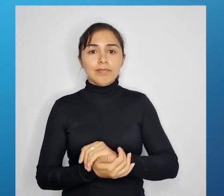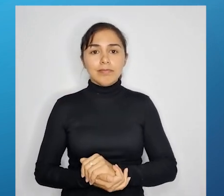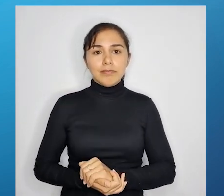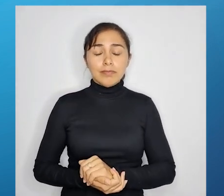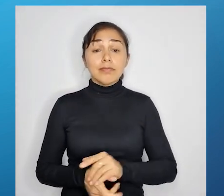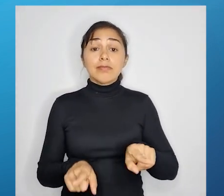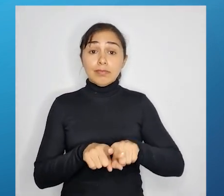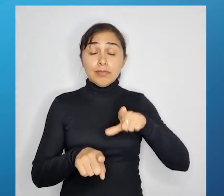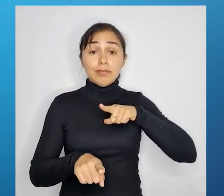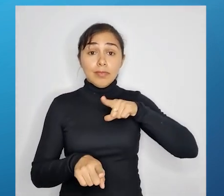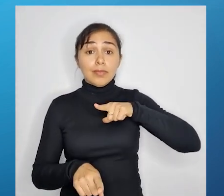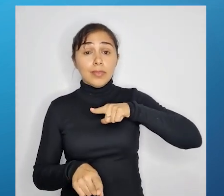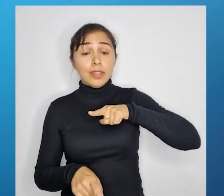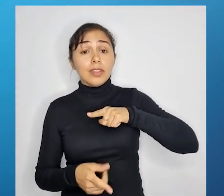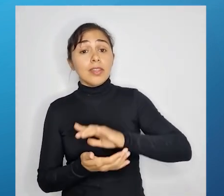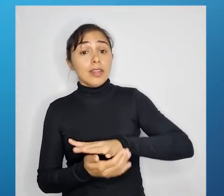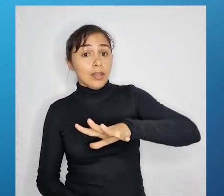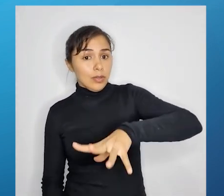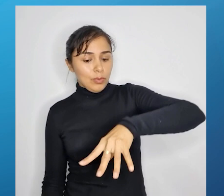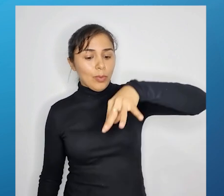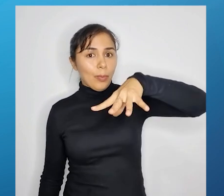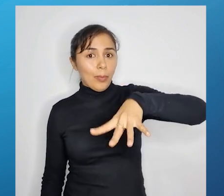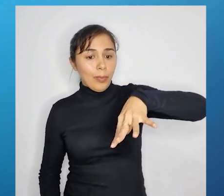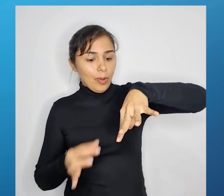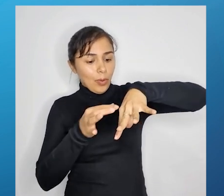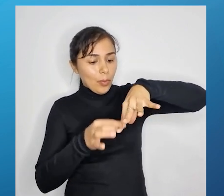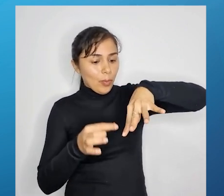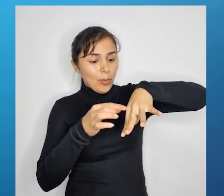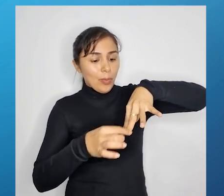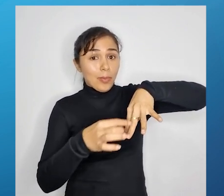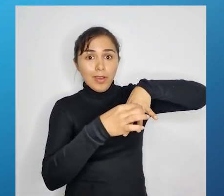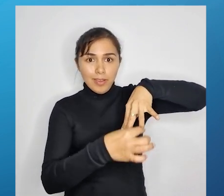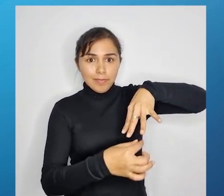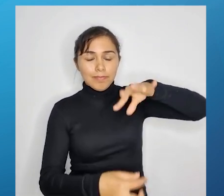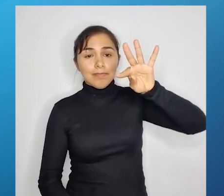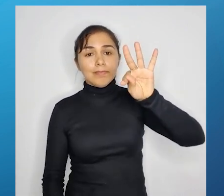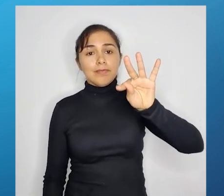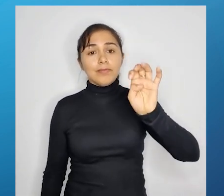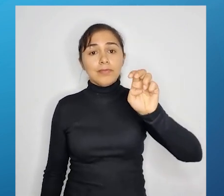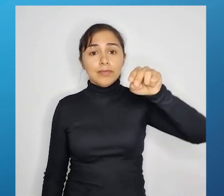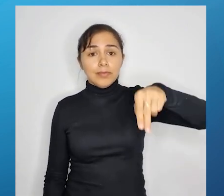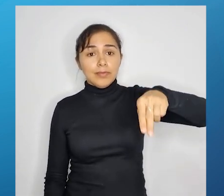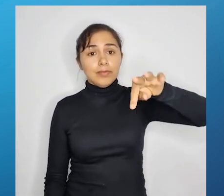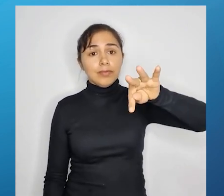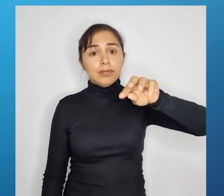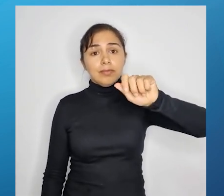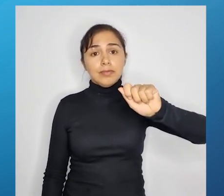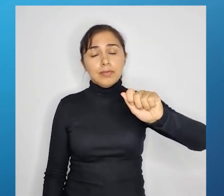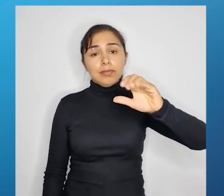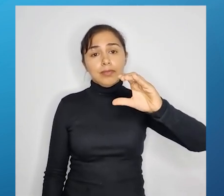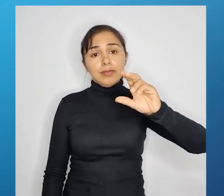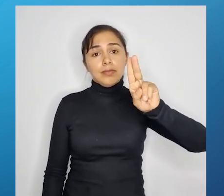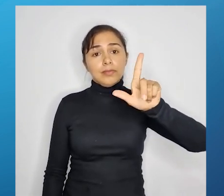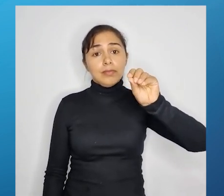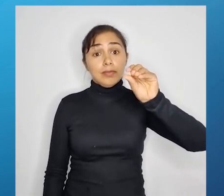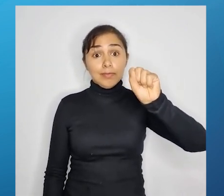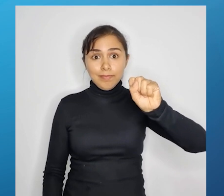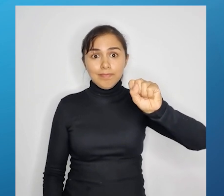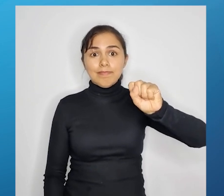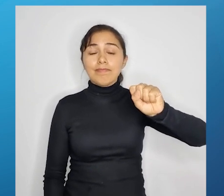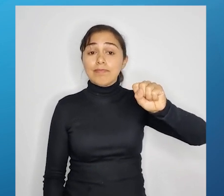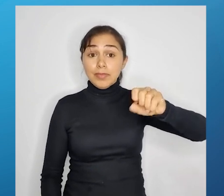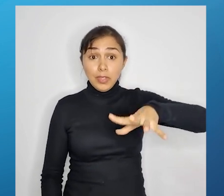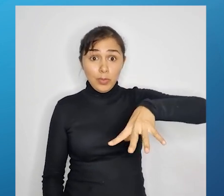A presença de tentáculos, que são esses braços com ventosas, nós temos ventosas em todo o prolongamento